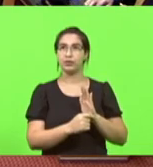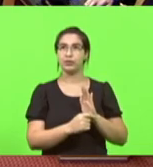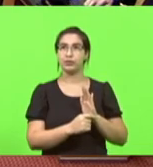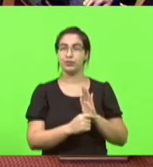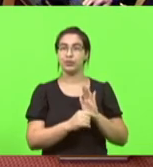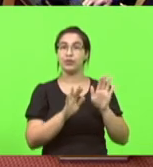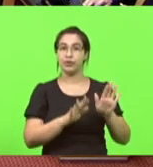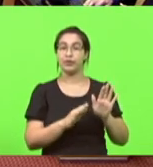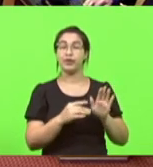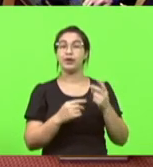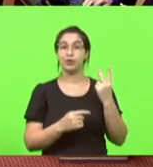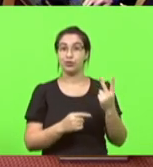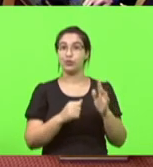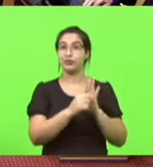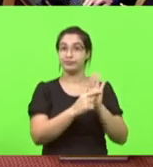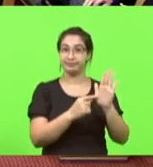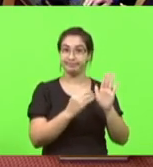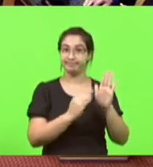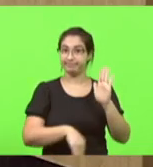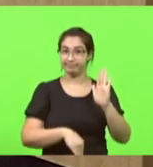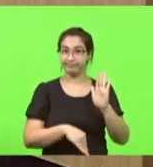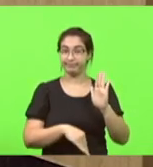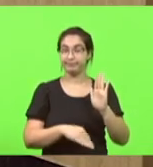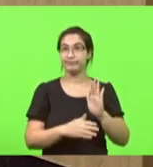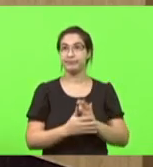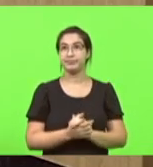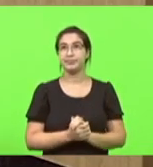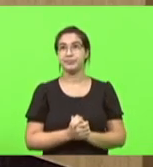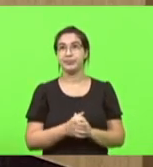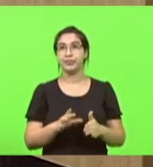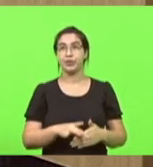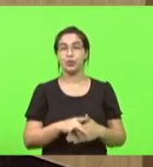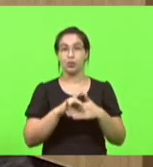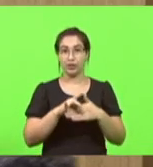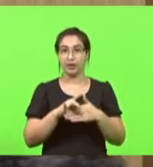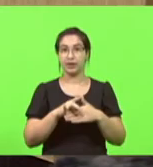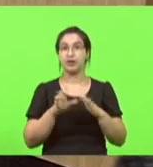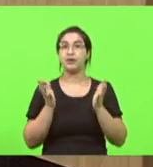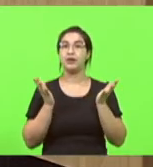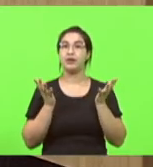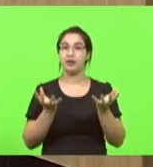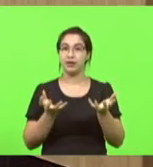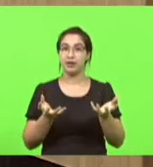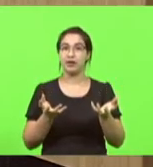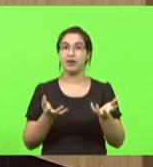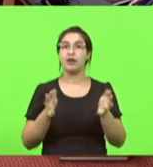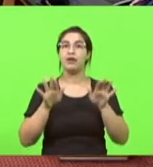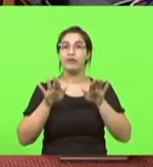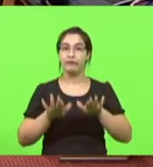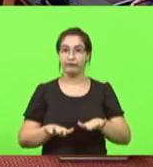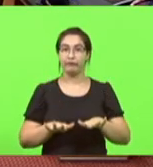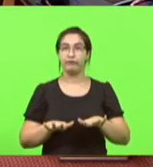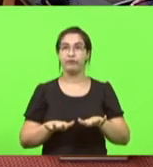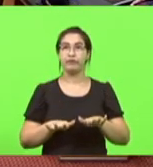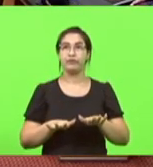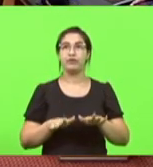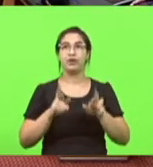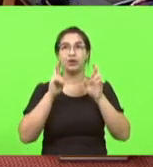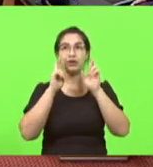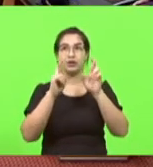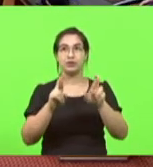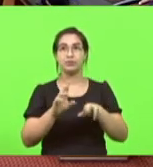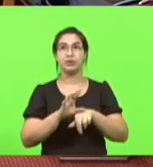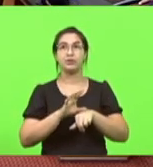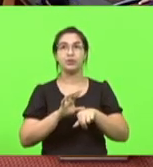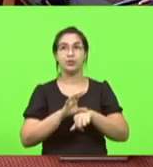Excelência quer que derrube o veto e o líder de governo não poderia ser diferente, quer que mantenha o veto. E respeito à legislação e à Constituição Estadual